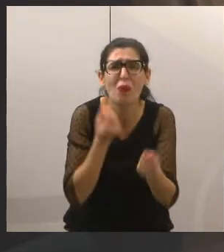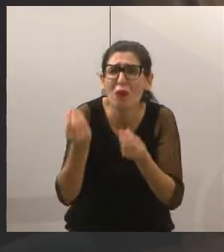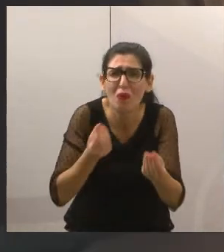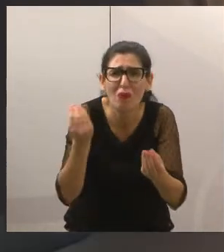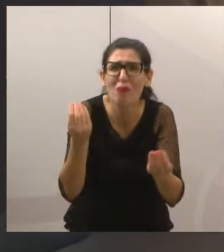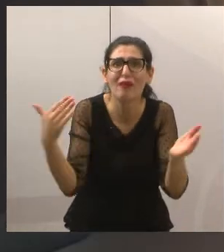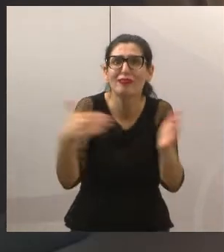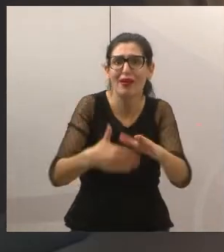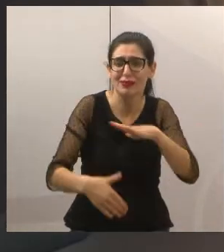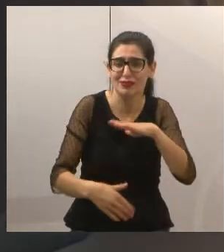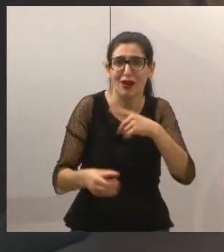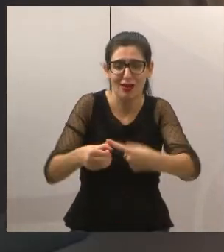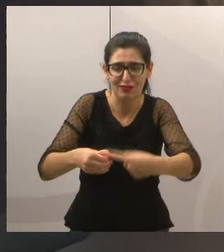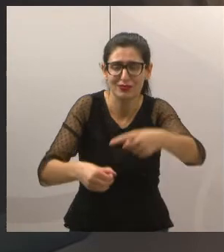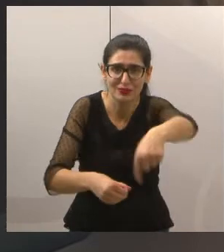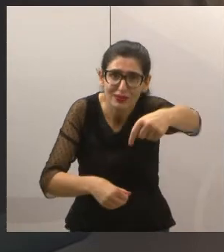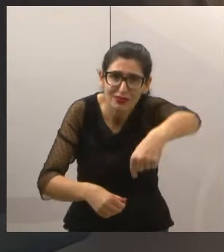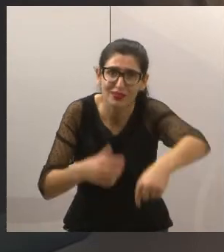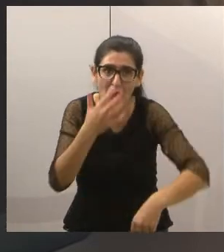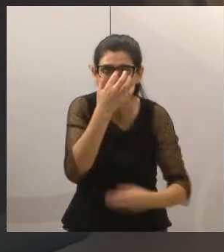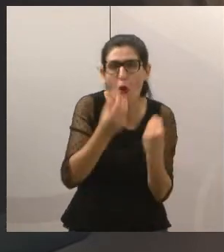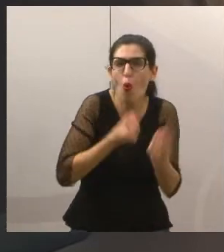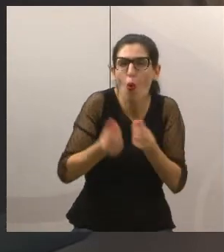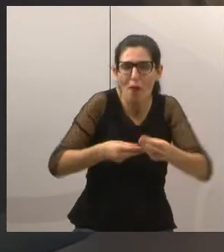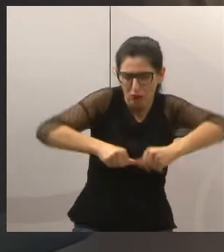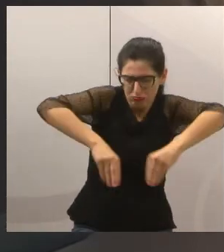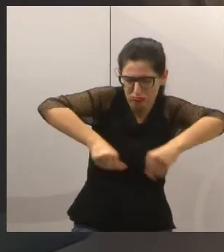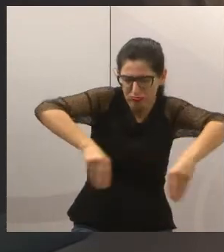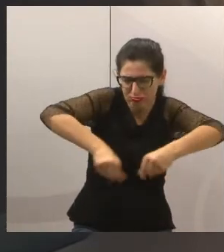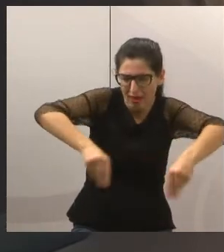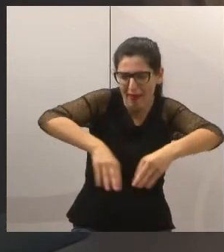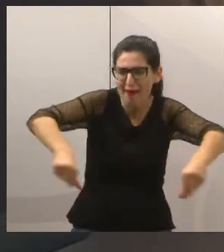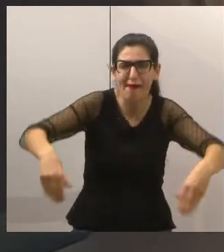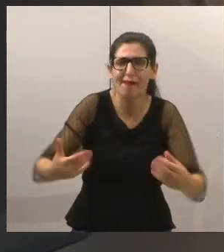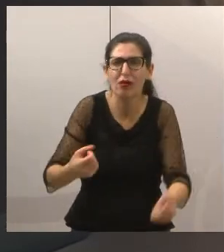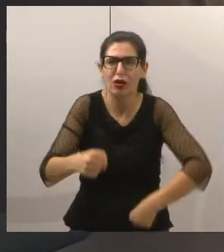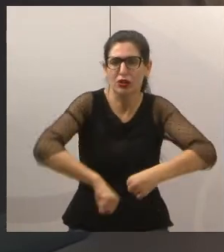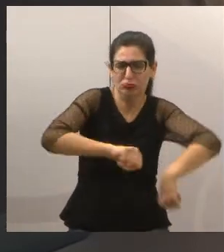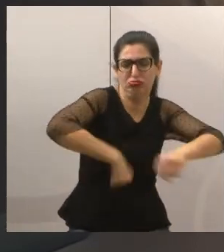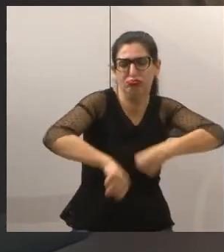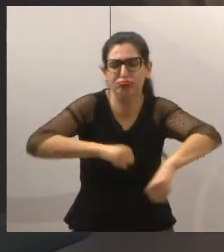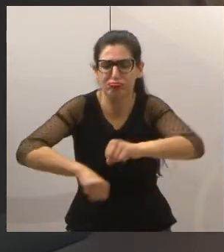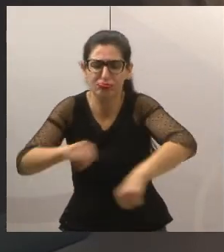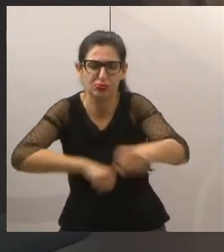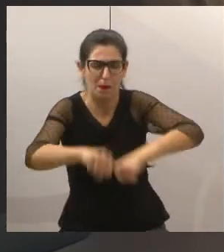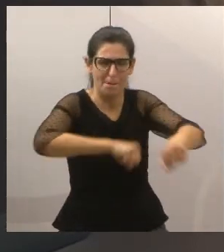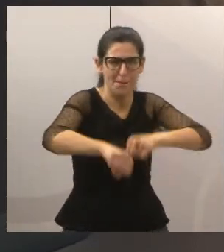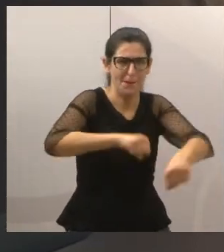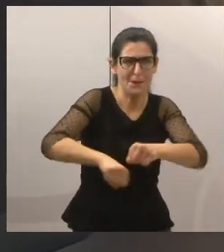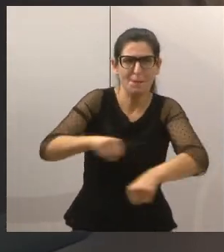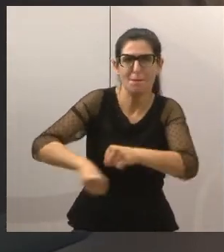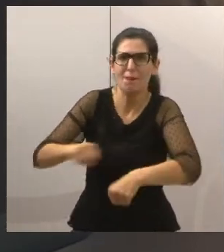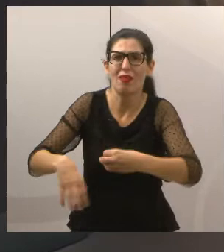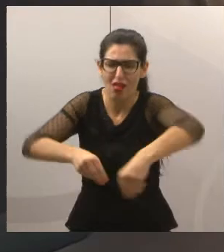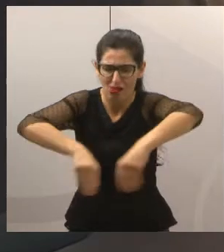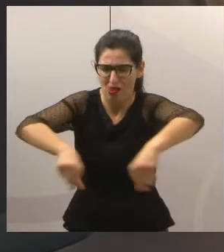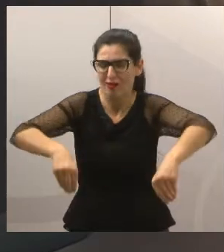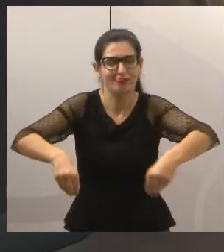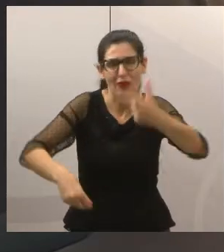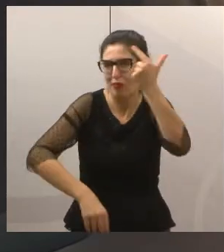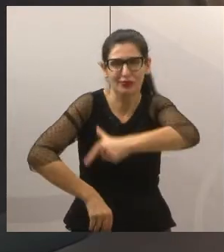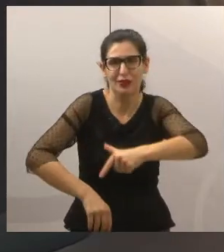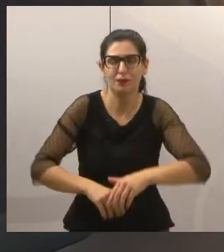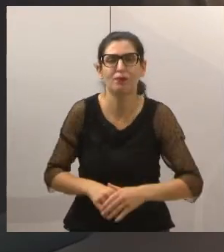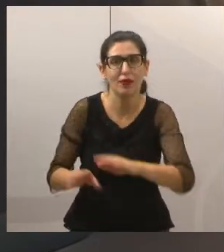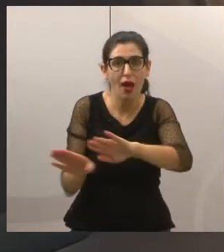aquela pista de bicicleta na terra? Não existe, não tem condições de fazer. Então, com esse orçamento aqui,